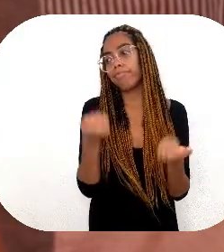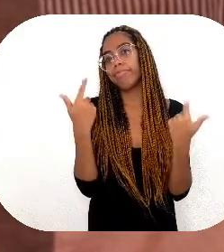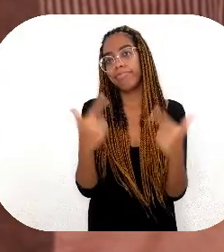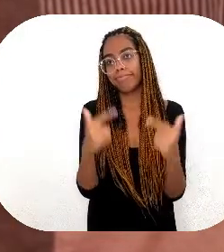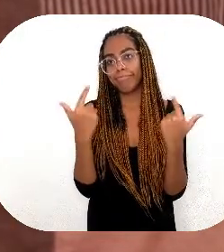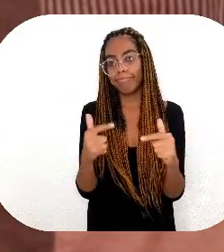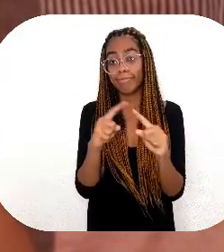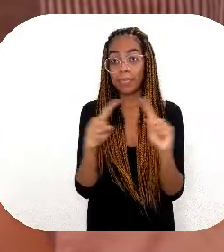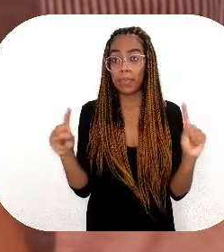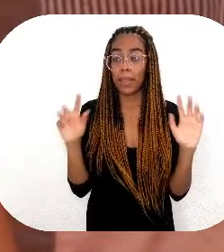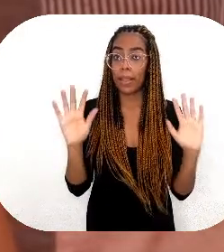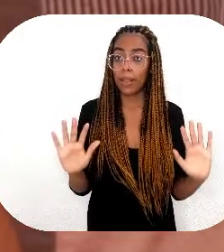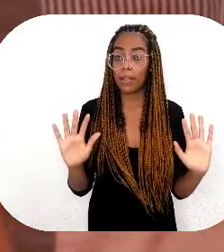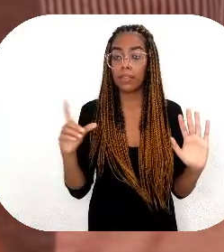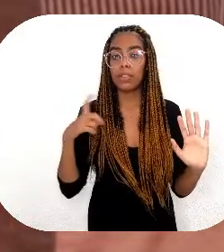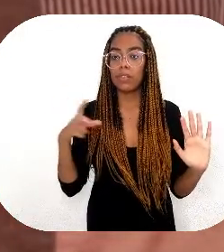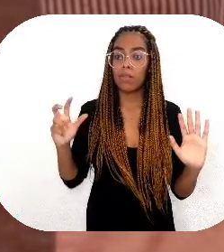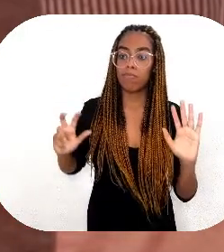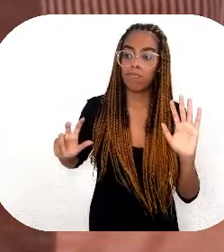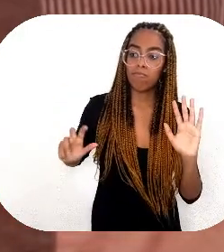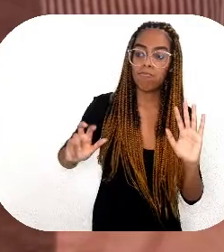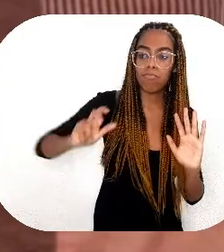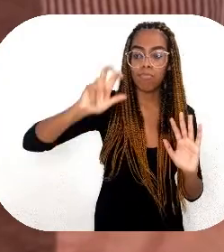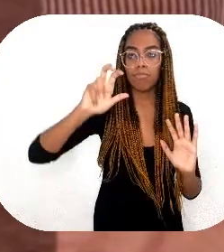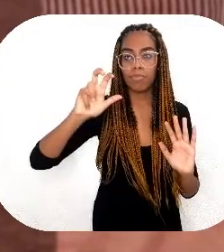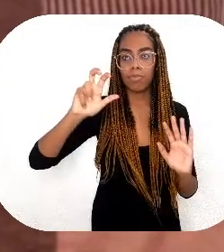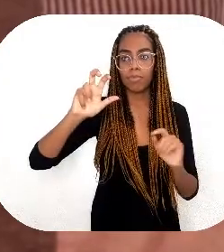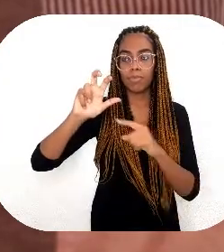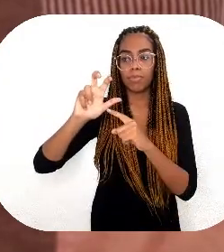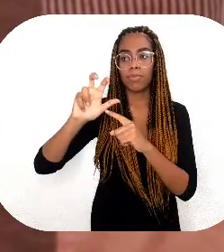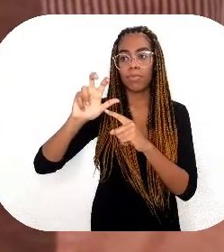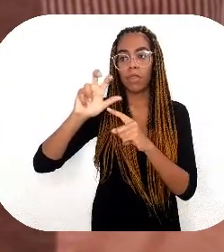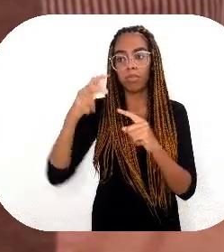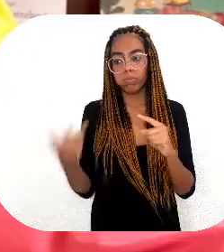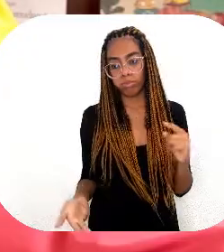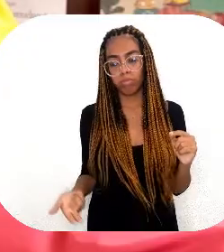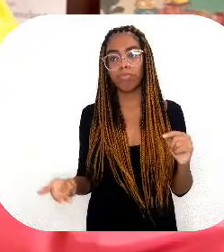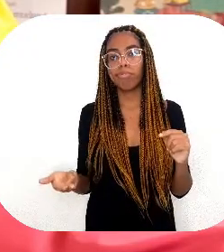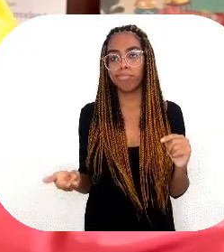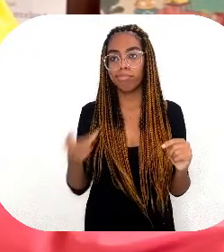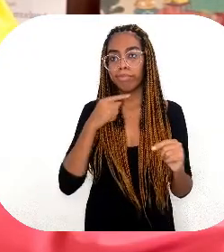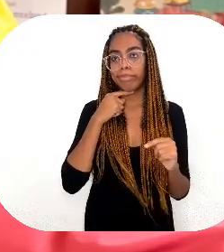dela. E assim fez. Só que quando a Anansi foi subindo, subindo, subindo,